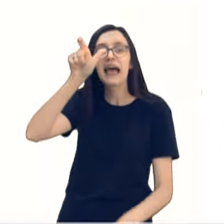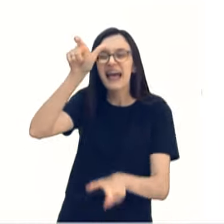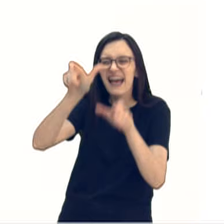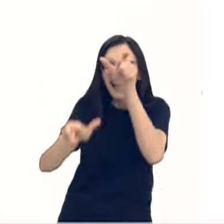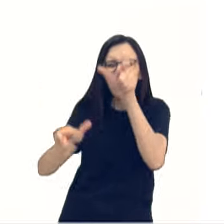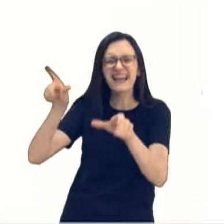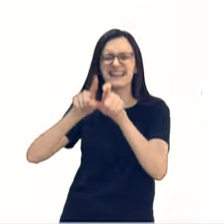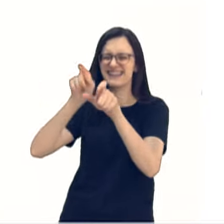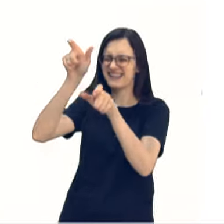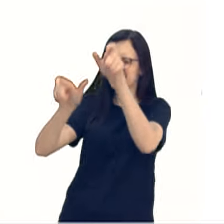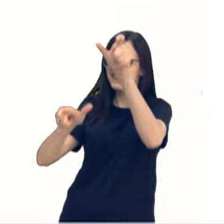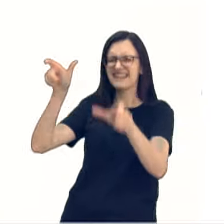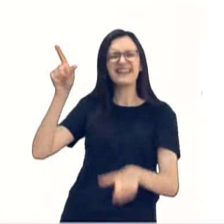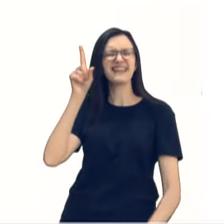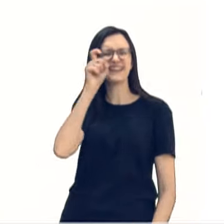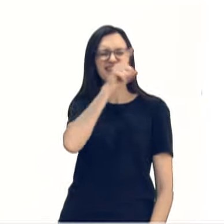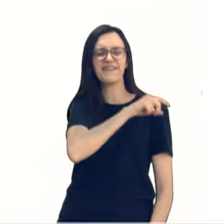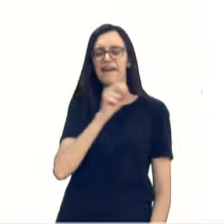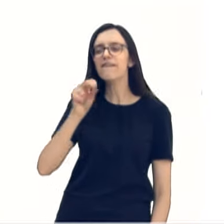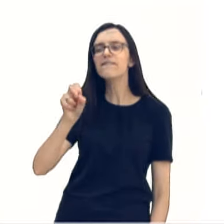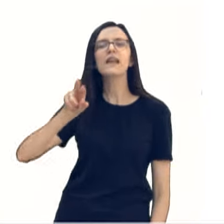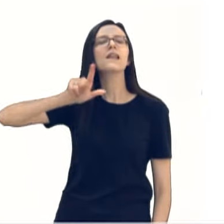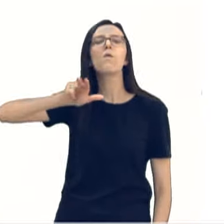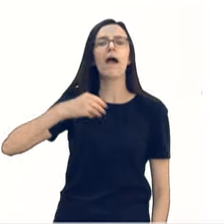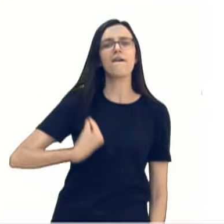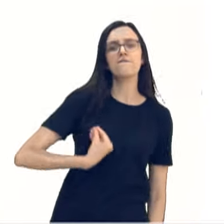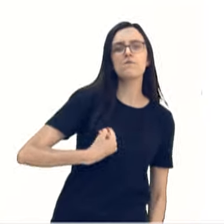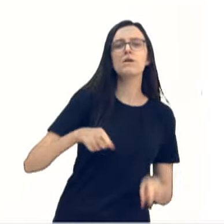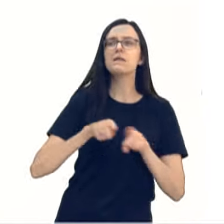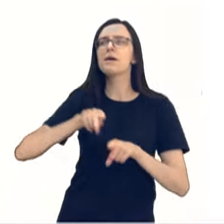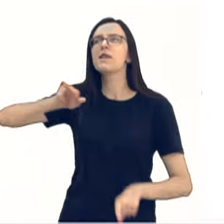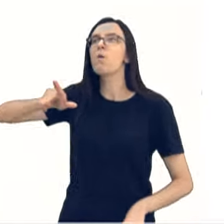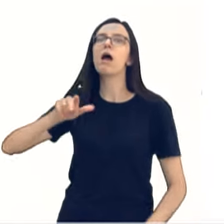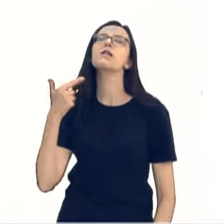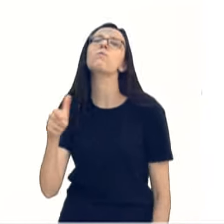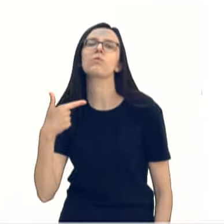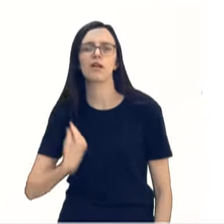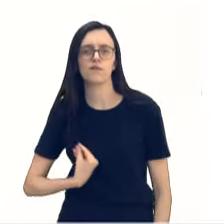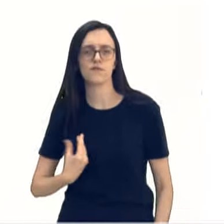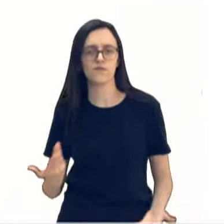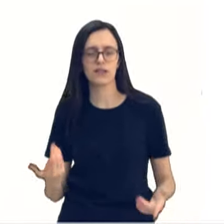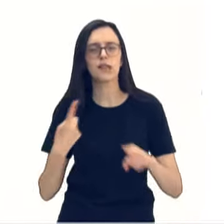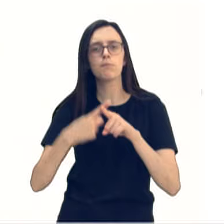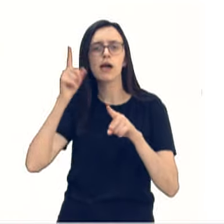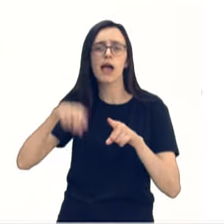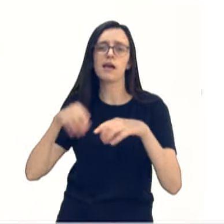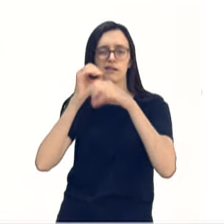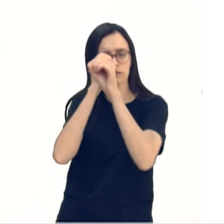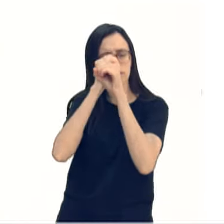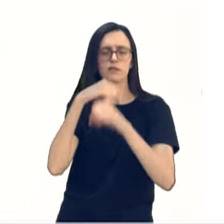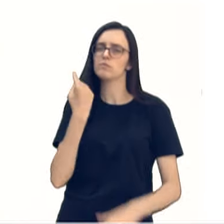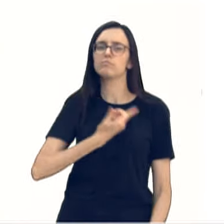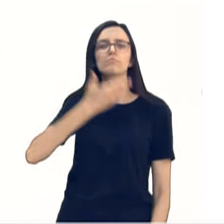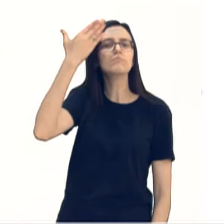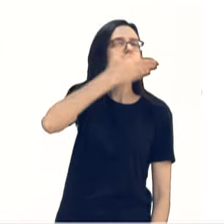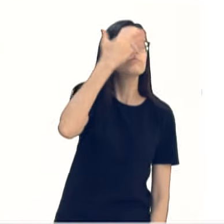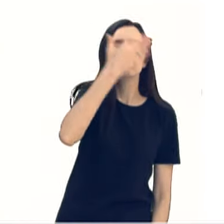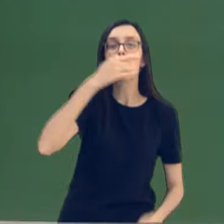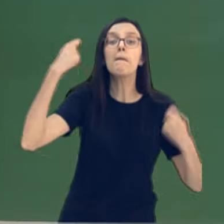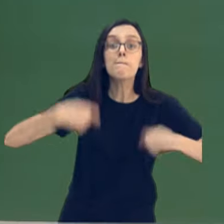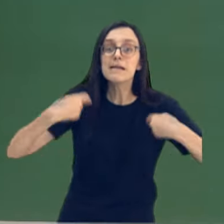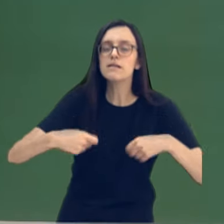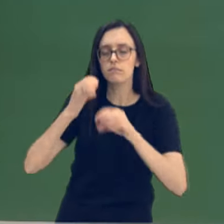vírus. Mas a gente não pode tratar eles nem como seres vivos, nem como não vivos. Por quê? São microscópicos, não enxergamos a olho nu,